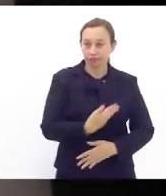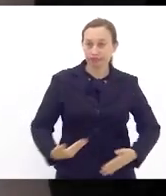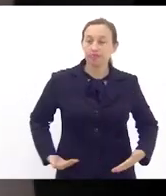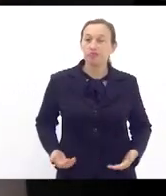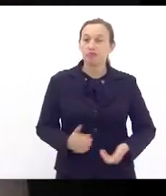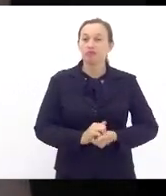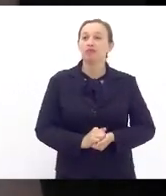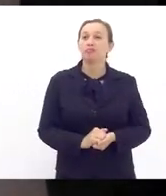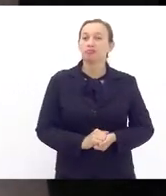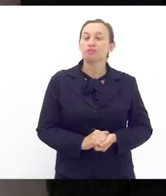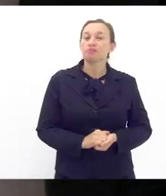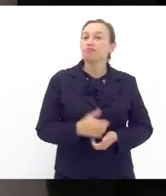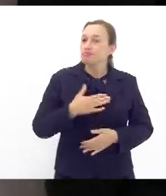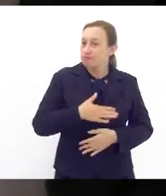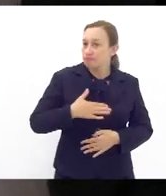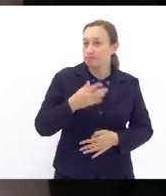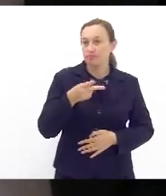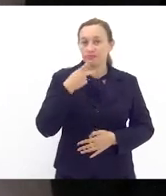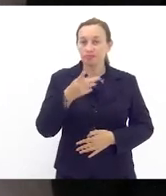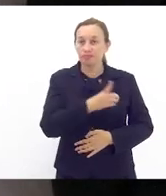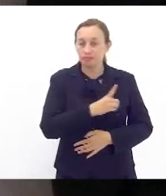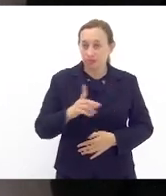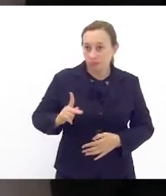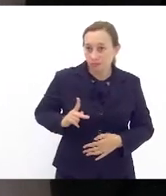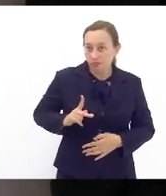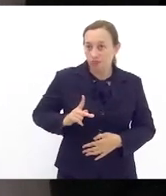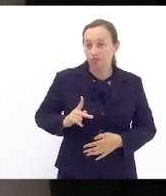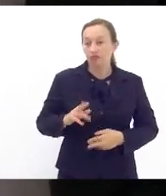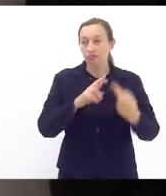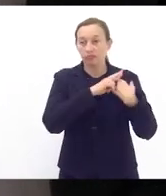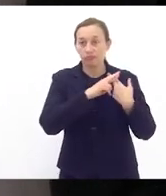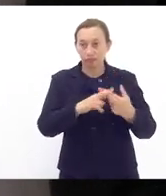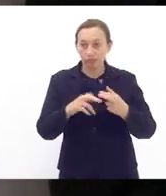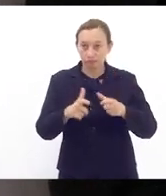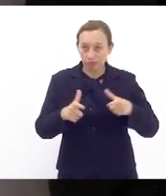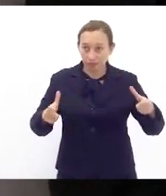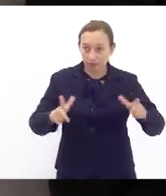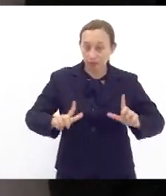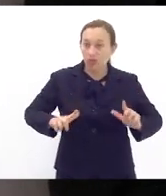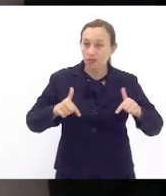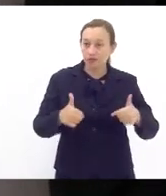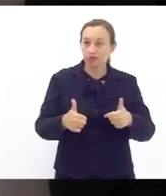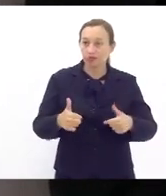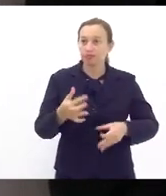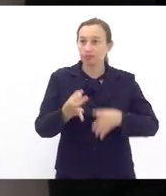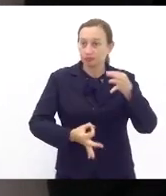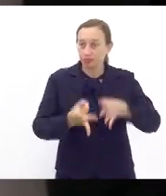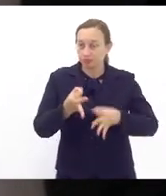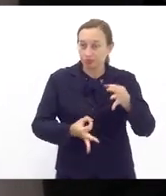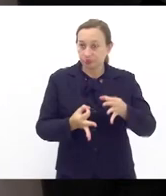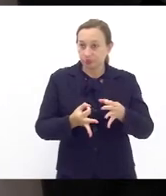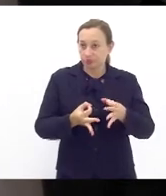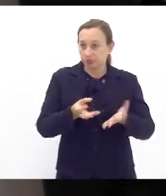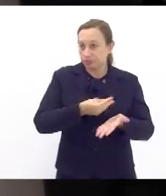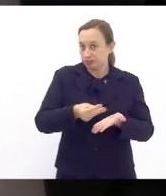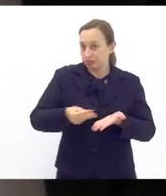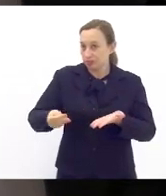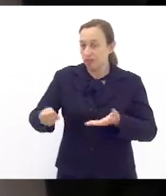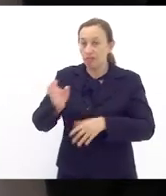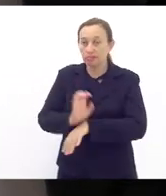inicialmente eu gostaria de dizer que a Defensoria Pública ela é grande responsável pelas ações judiciais distribuídas no estado do Rio de